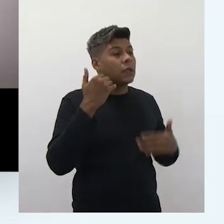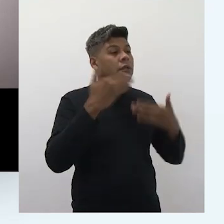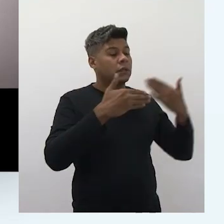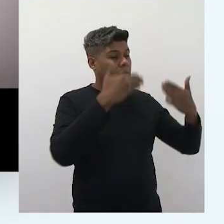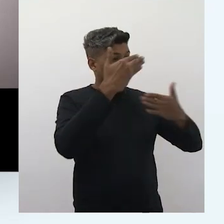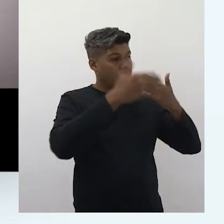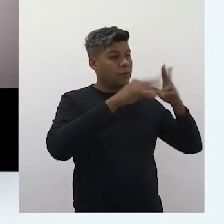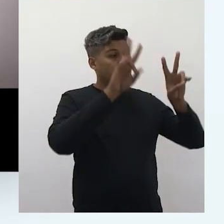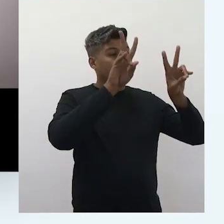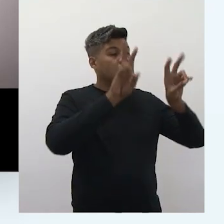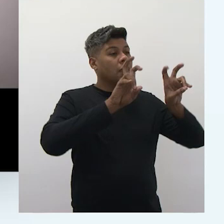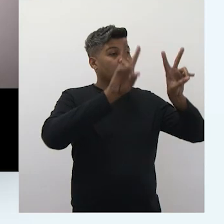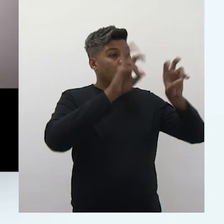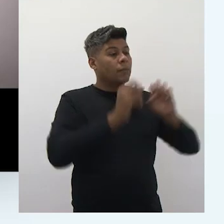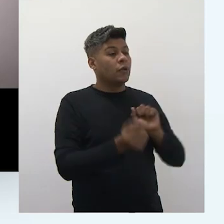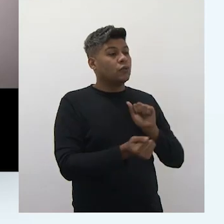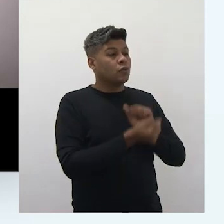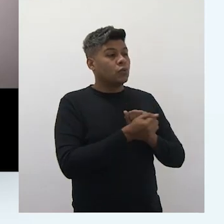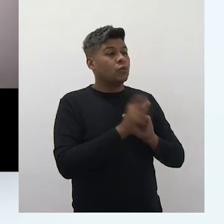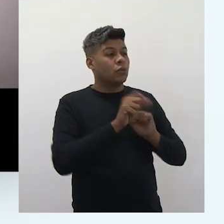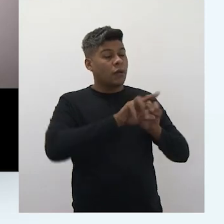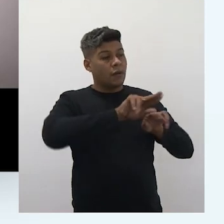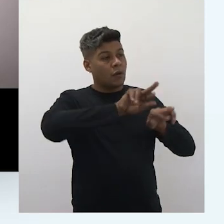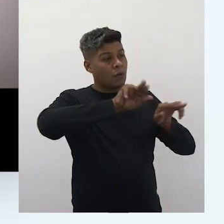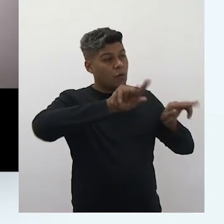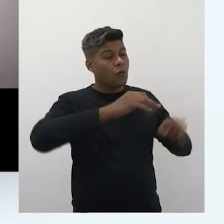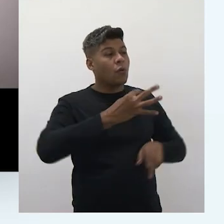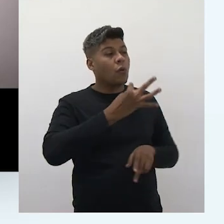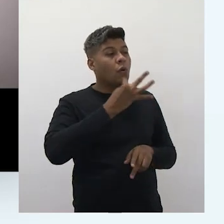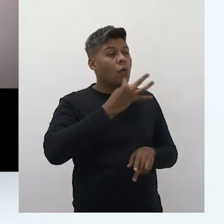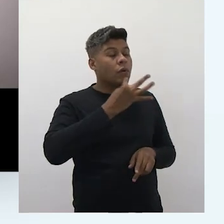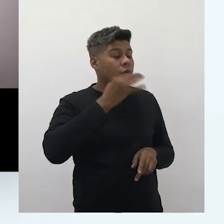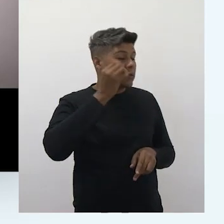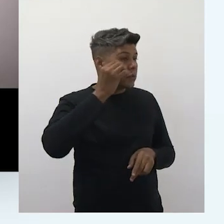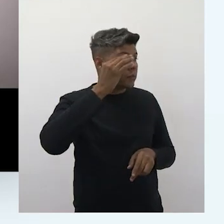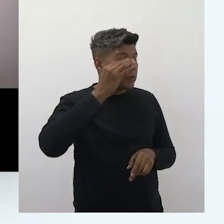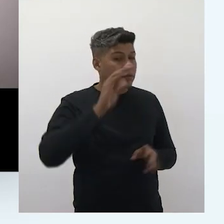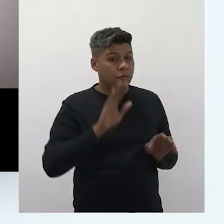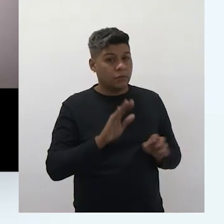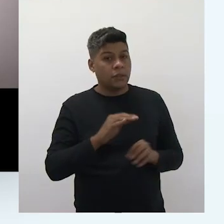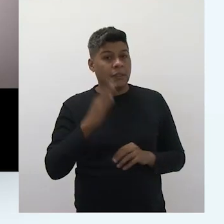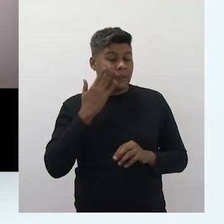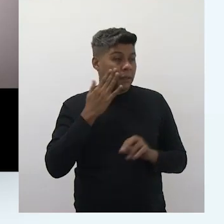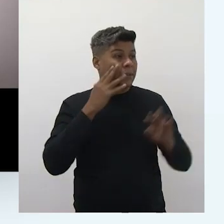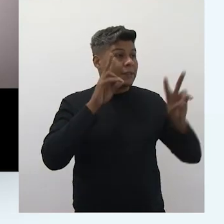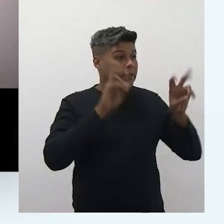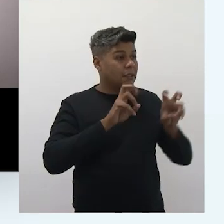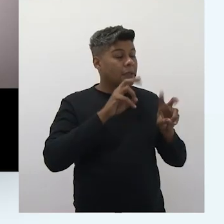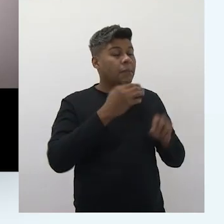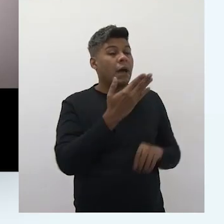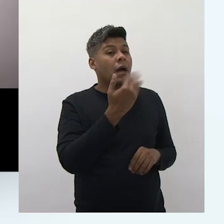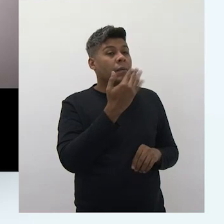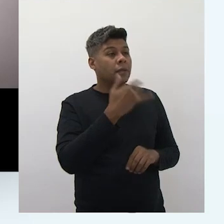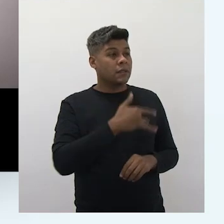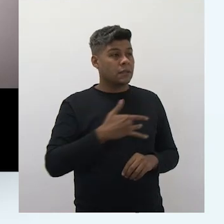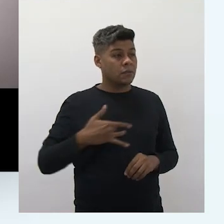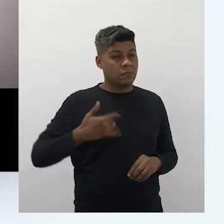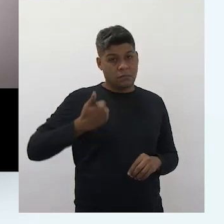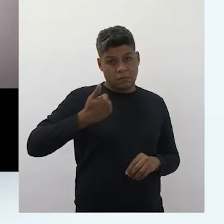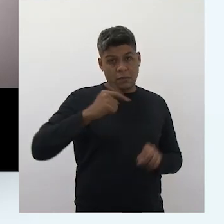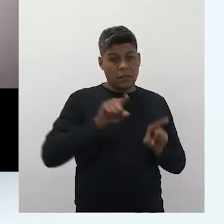desenvolver temáticas em conjunto com as áreas do conhecimento? No caso da temática de alimentação saudável